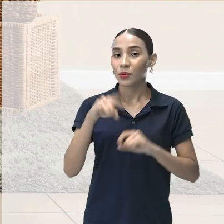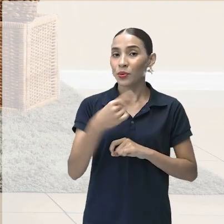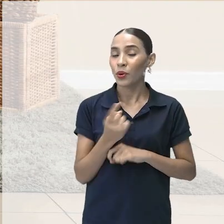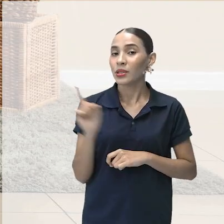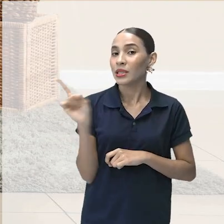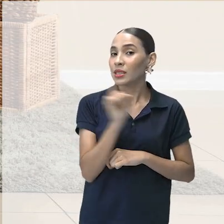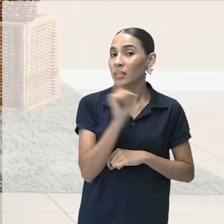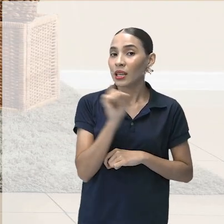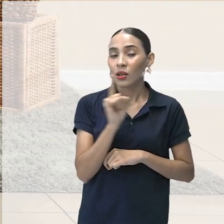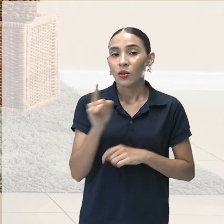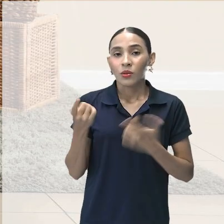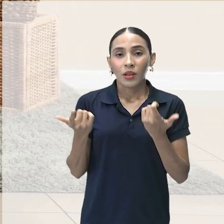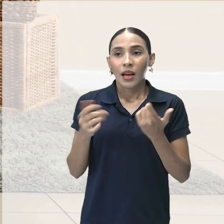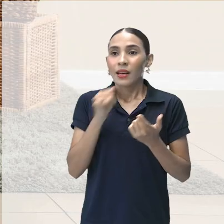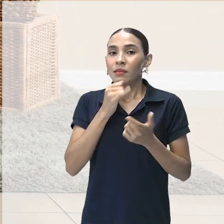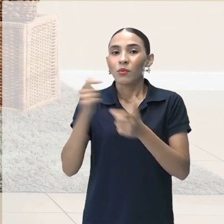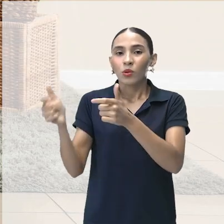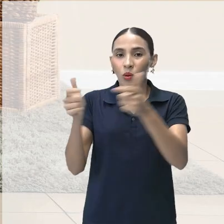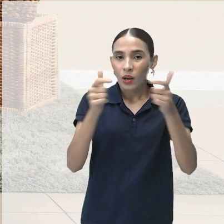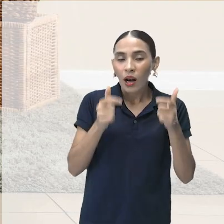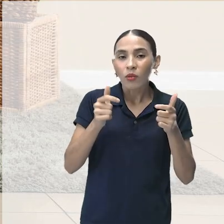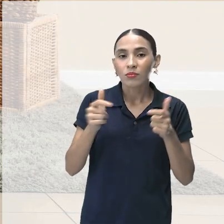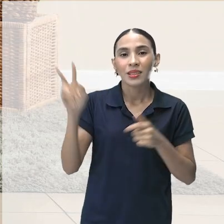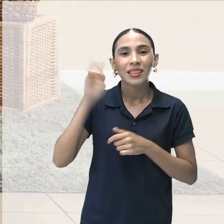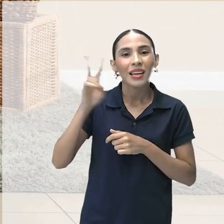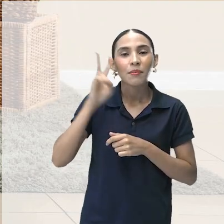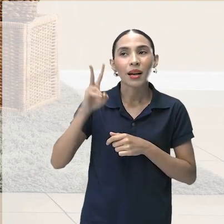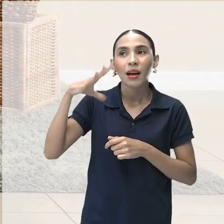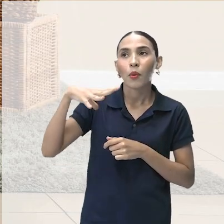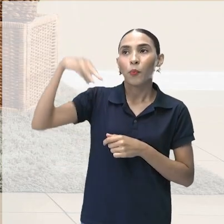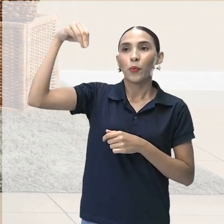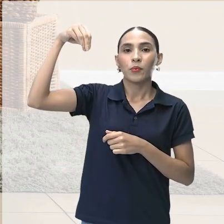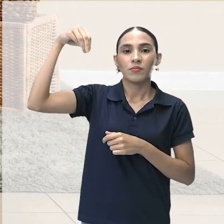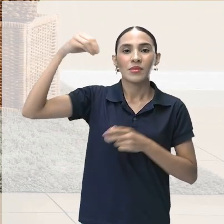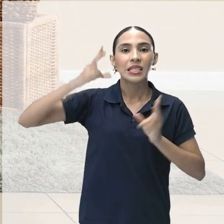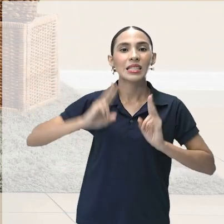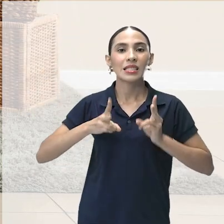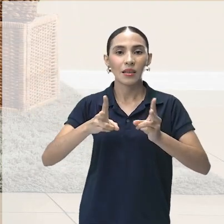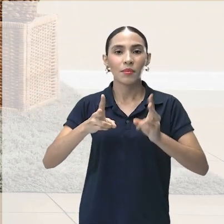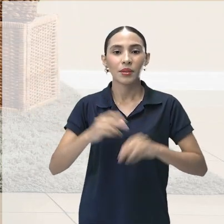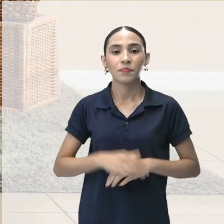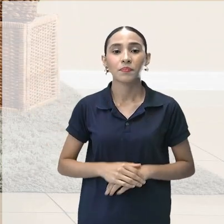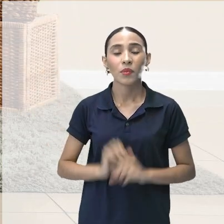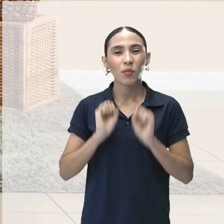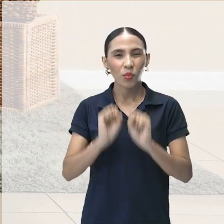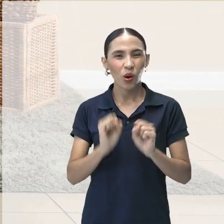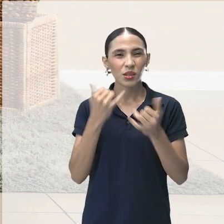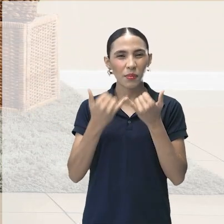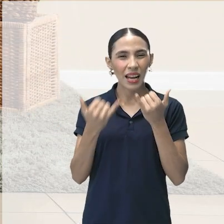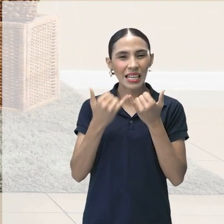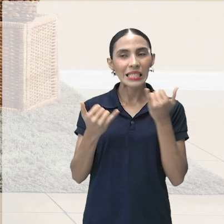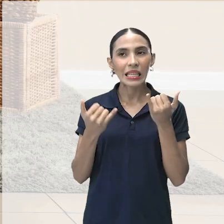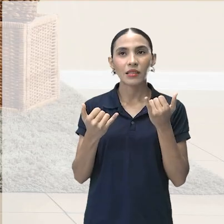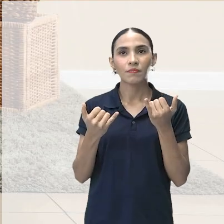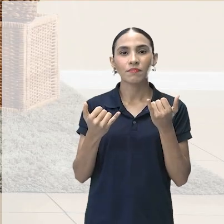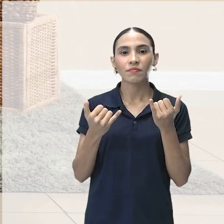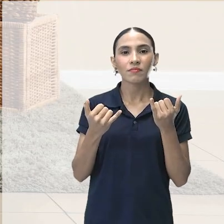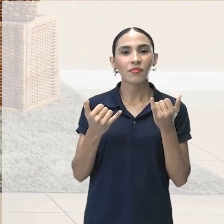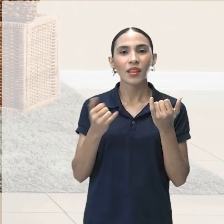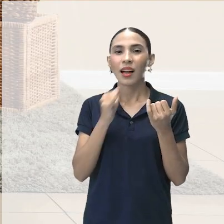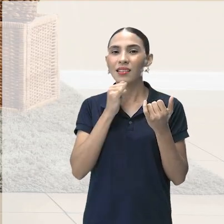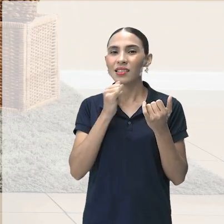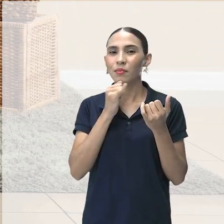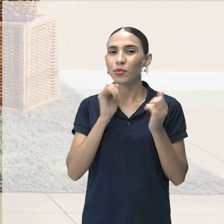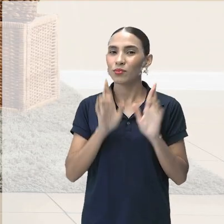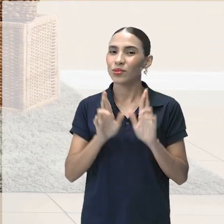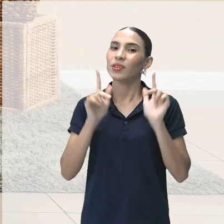não estamos em determinado ambiente, lembrar de apagar as luzes sempre. Pode parecer pequeno, mas não é,